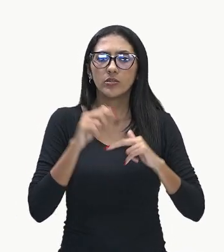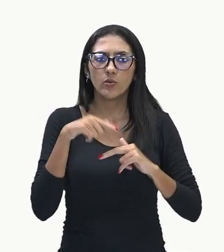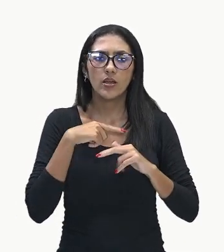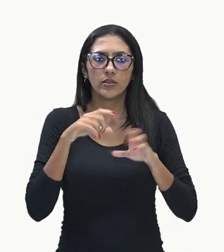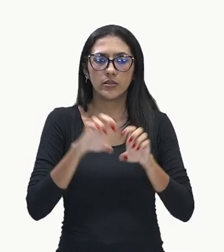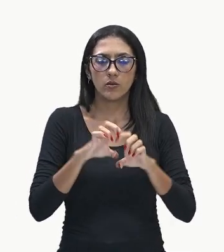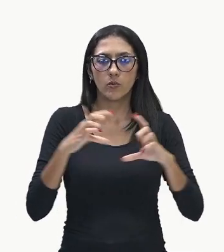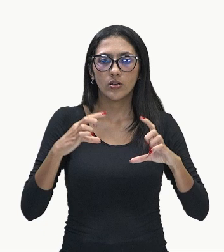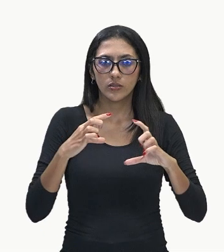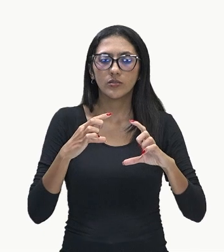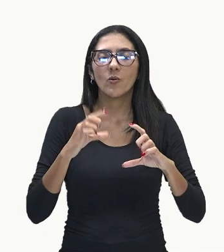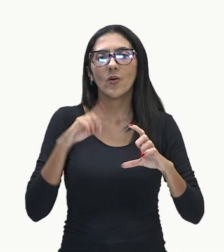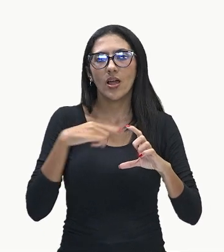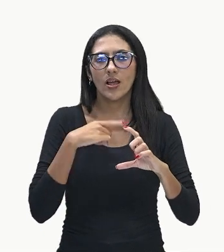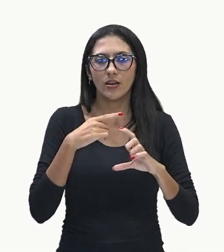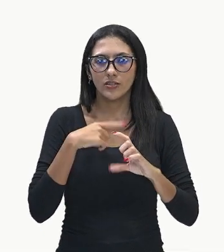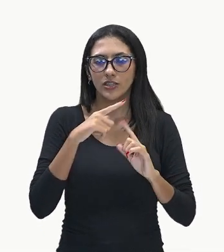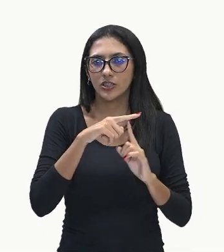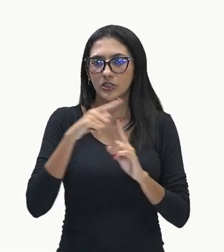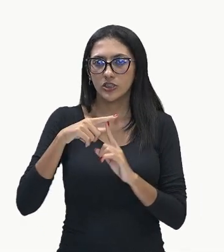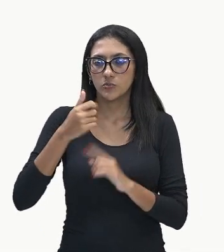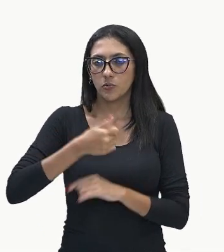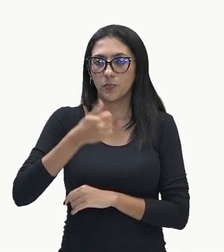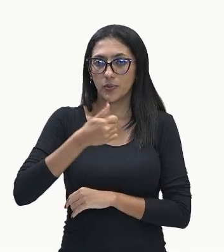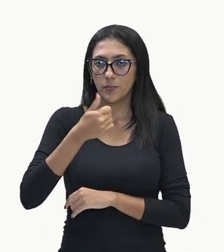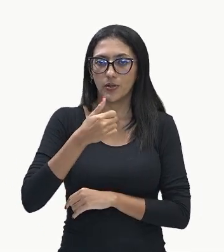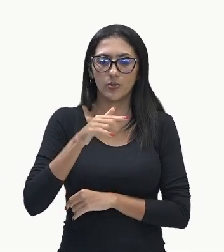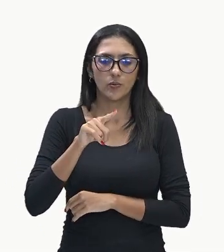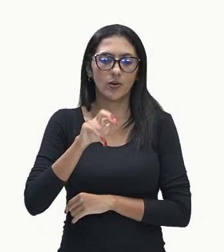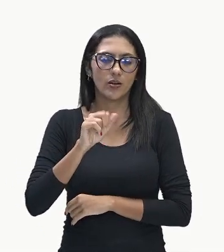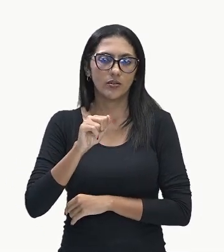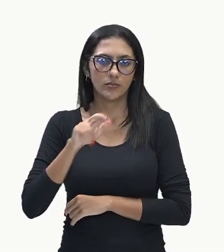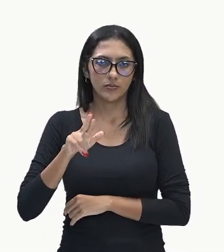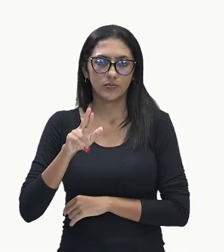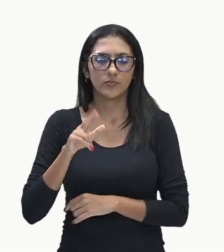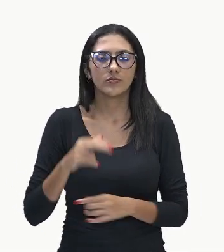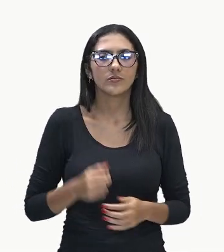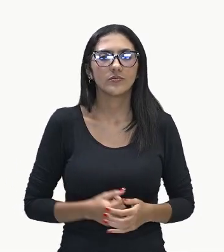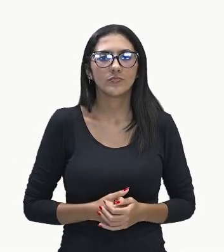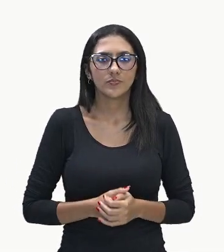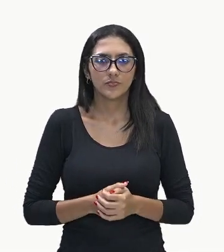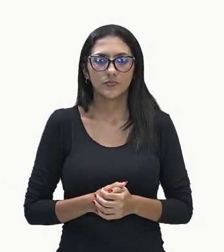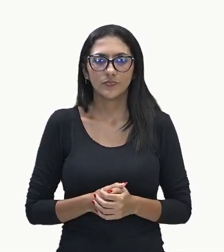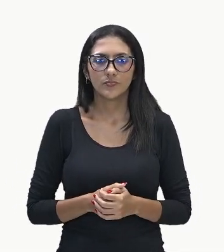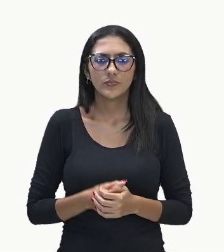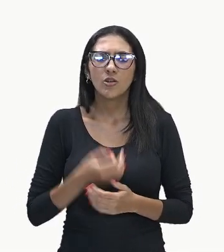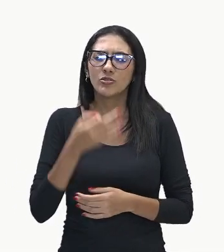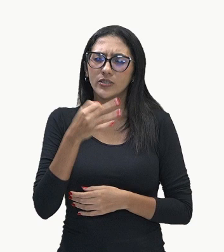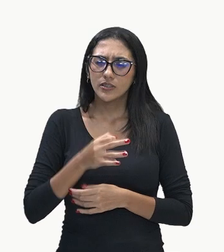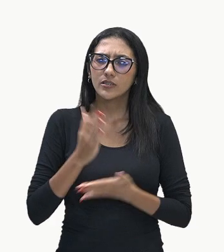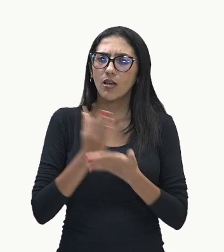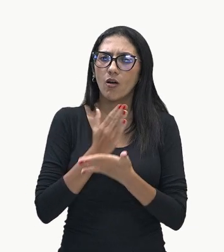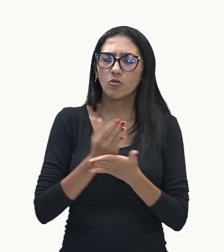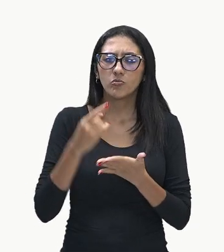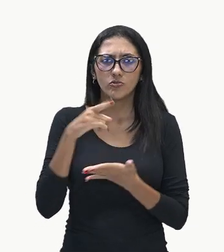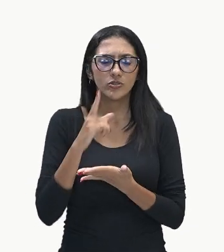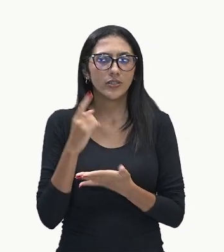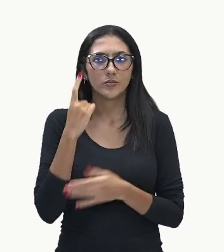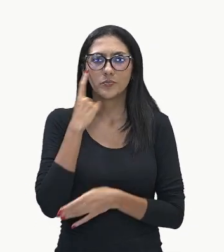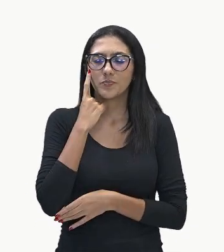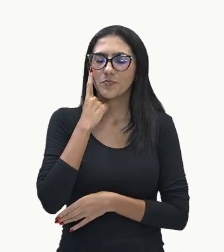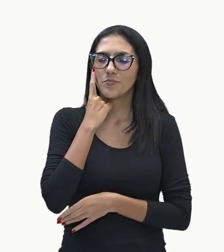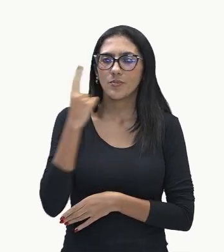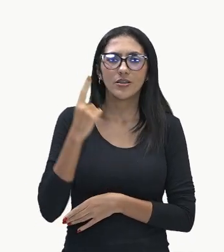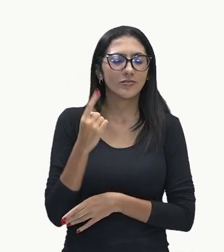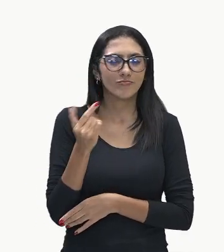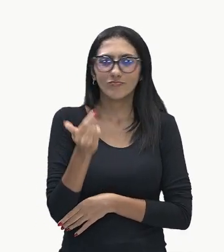equação é considerada equação do primeiro grau. E com certeza, são situações que você nunca pensou, não